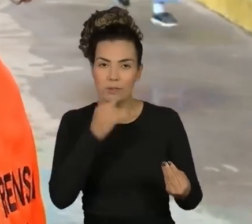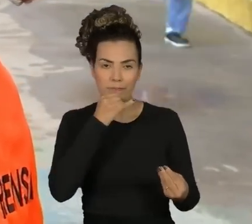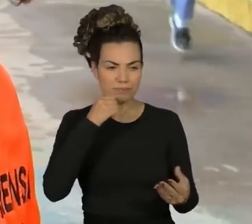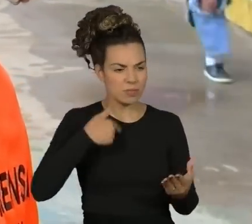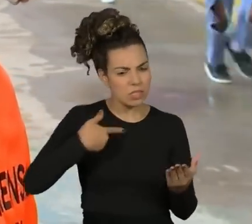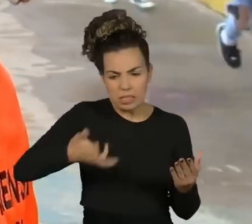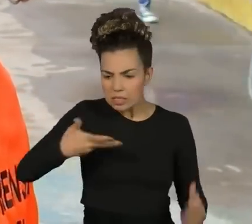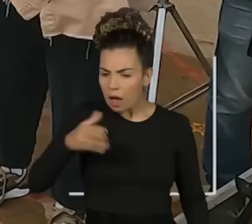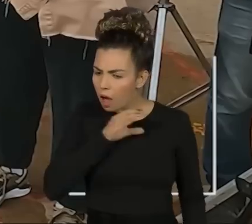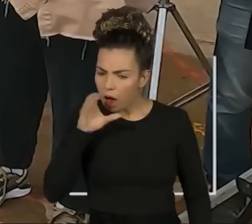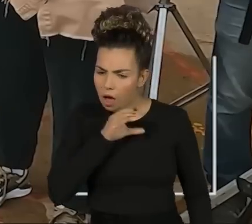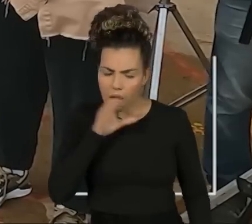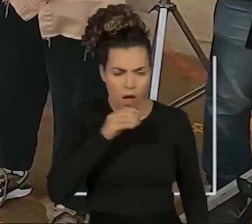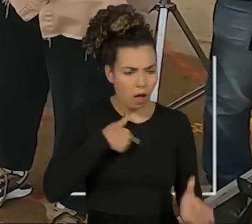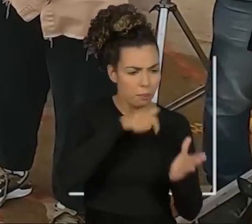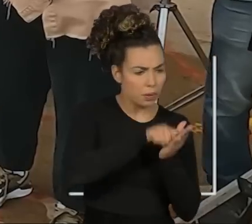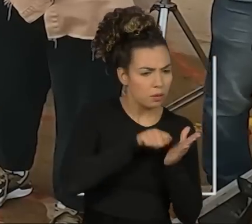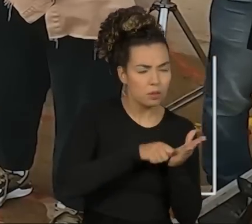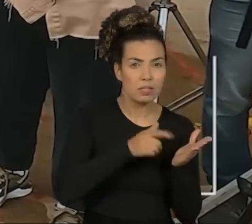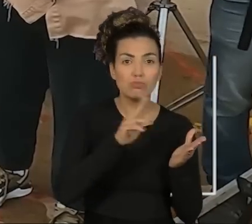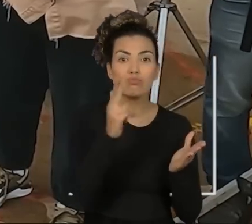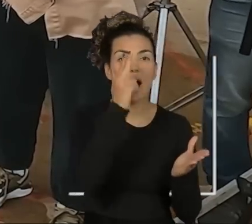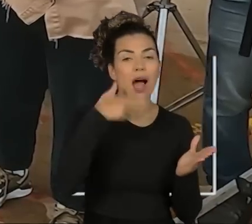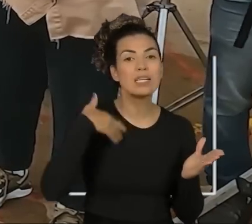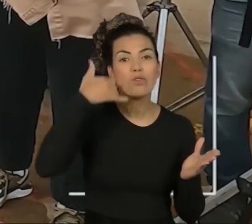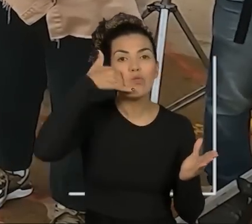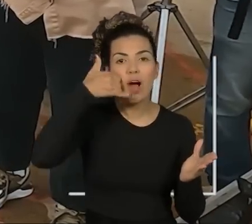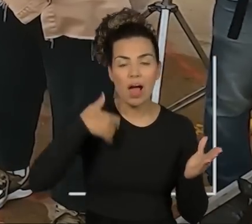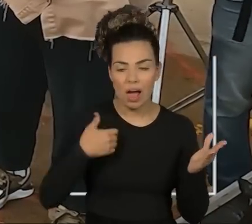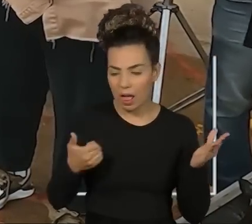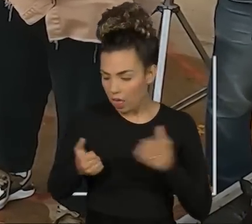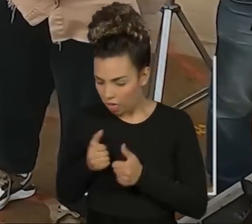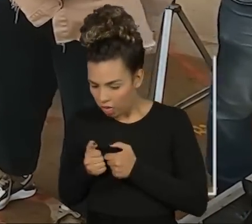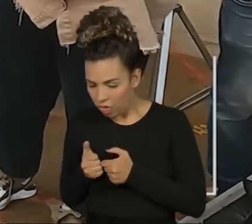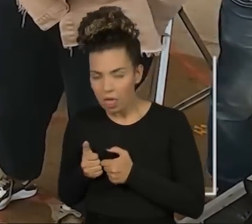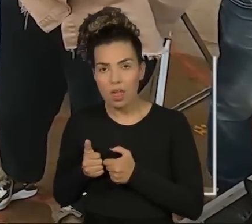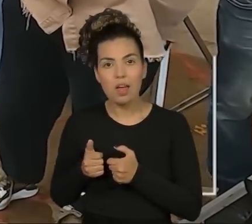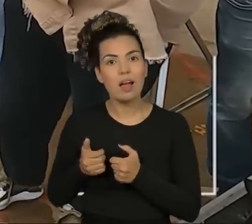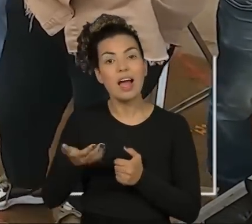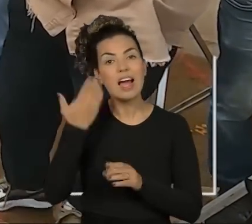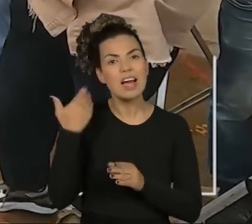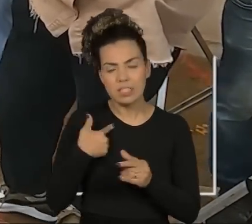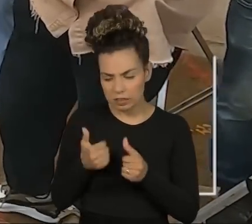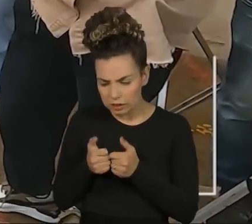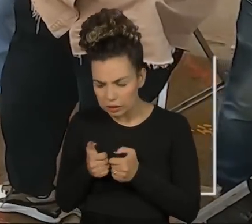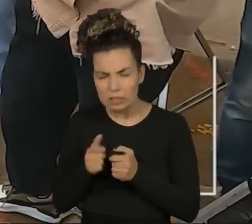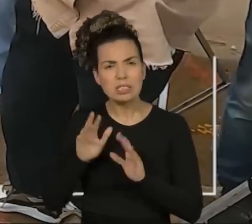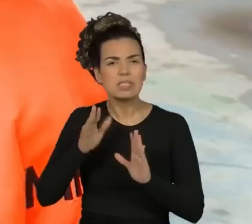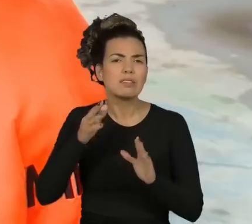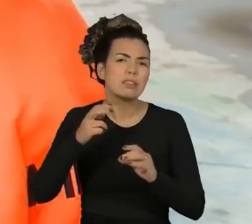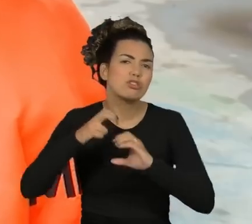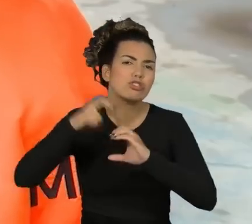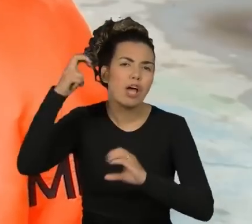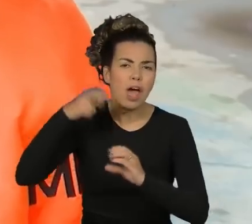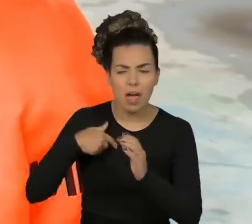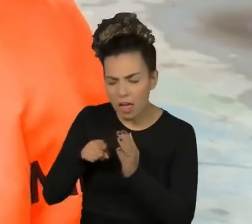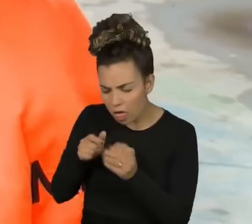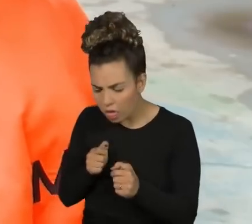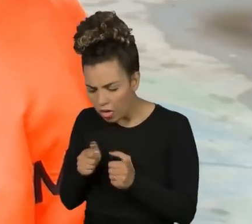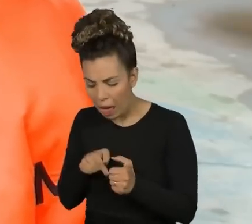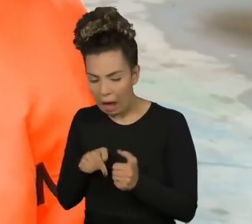responder alguma pergunta, eu não posso simplesmente pegar meu celular, que nem eu fazia ano passado, que eu poderia só pegar e ir no chat GPT e pesquisar. Às vezes tem